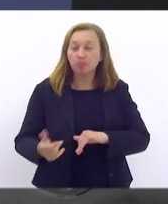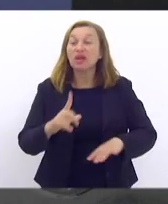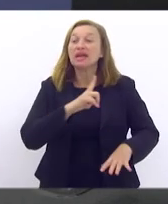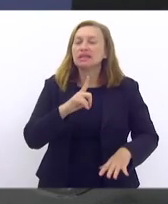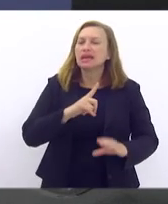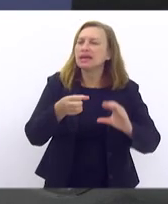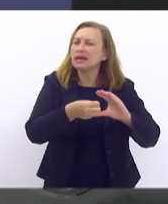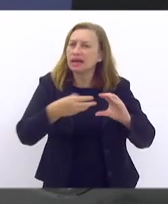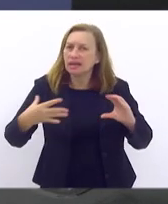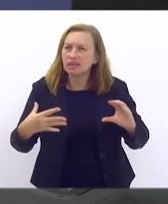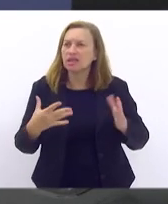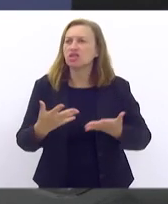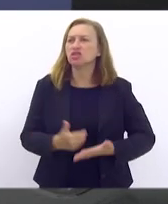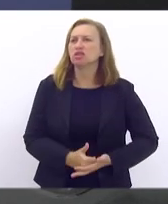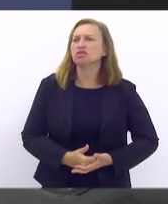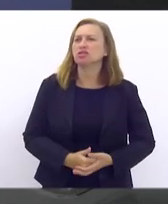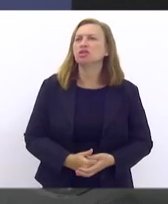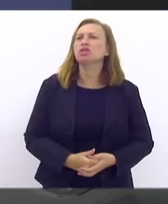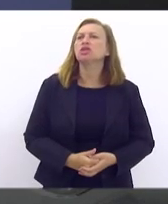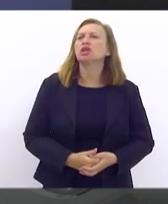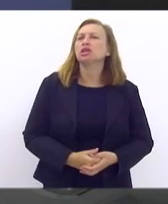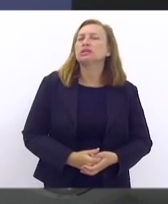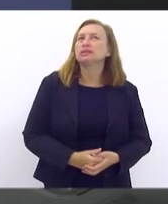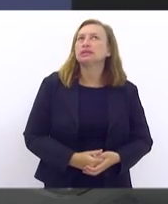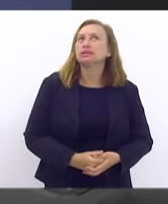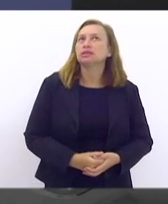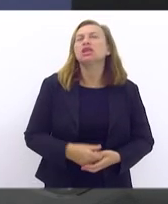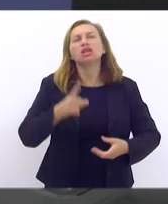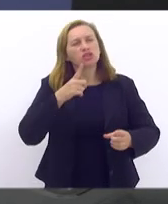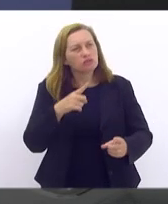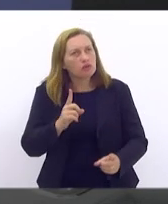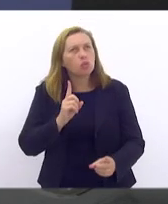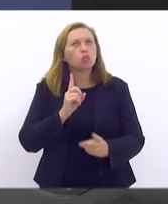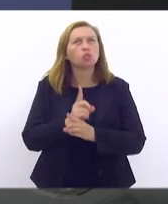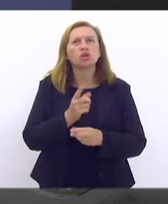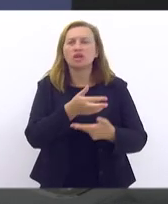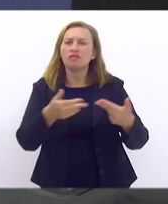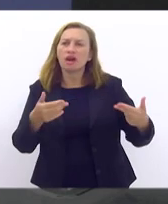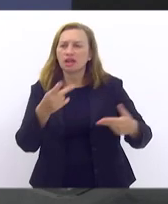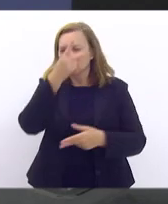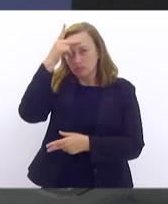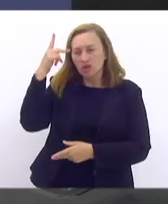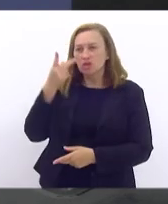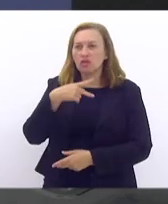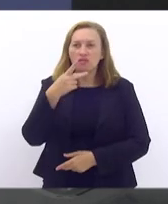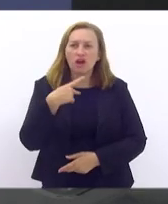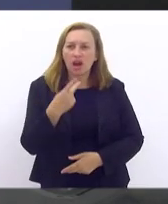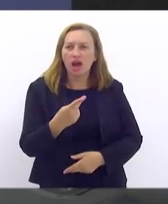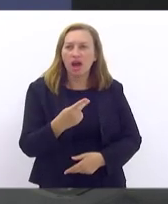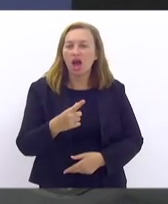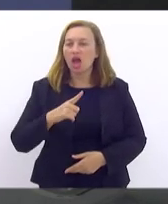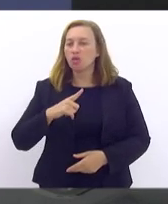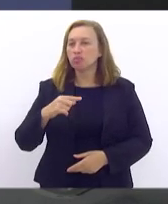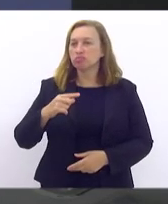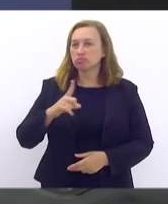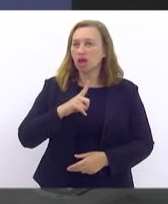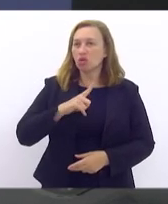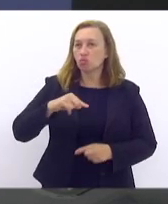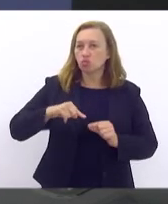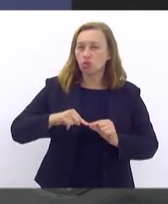Existem características que a gente vai encontrar em várias pessoas. Se eu disser a pessoa tem